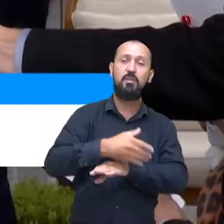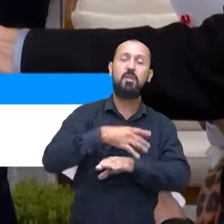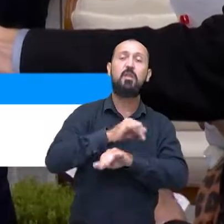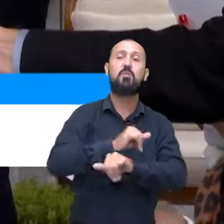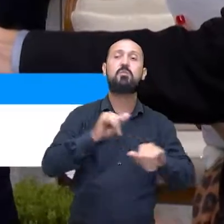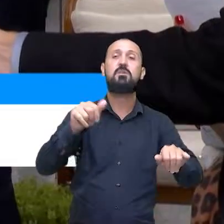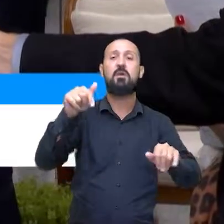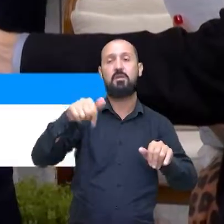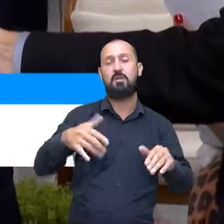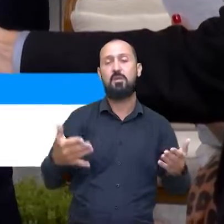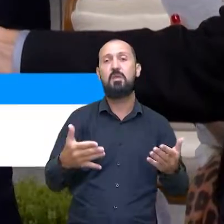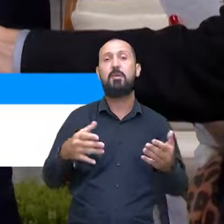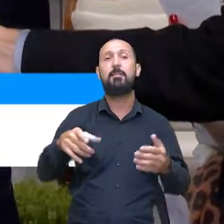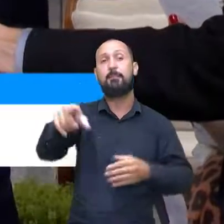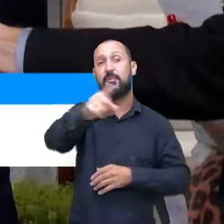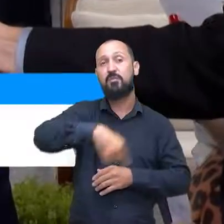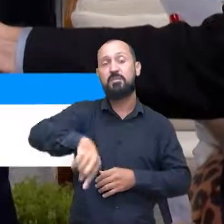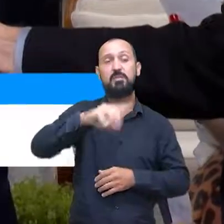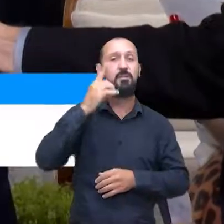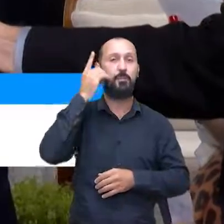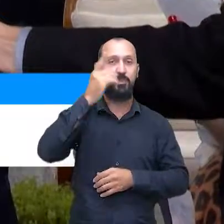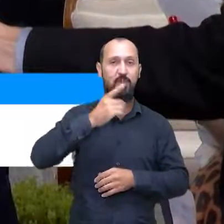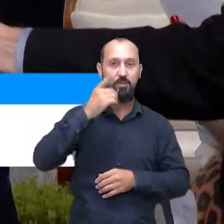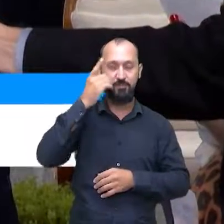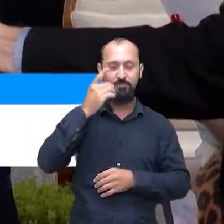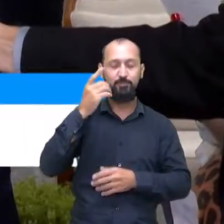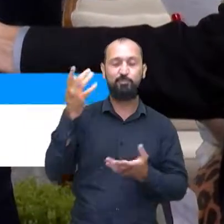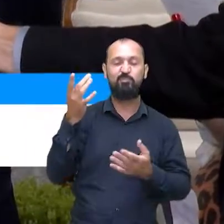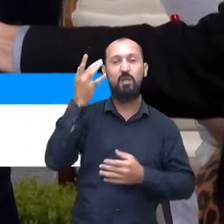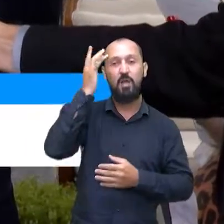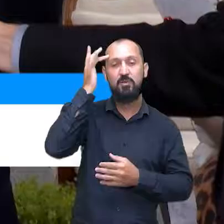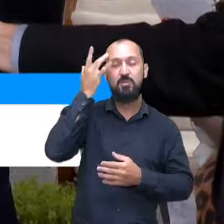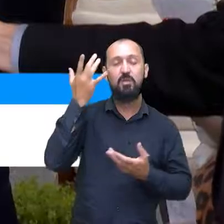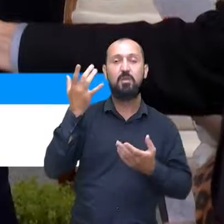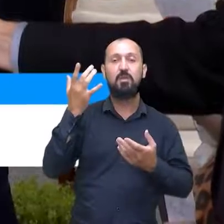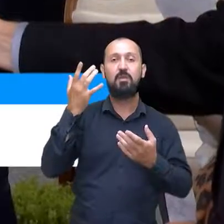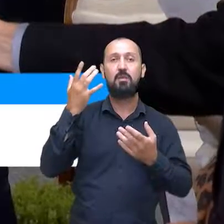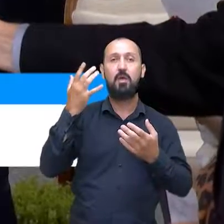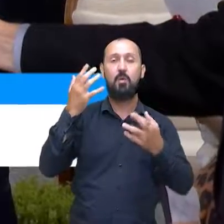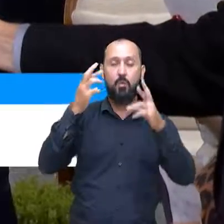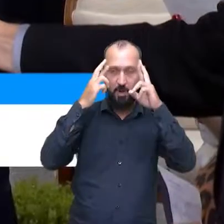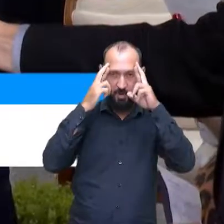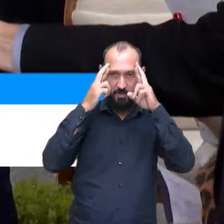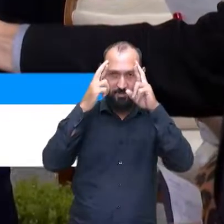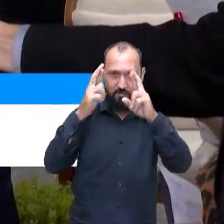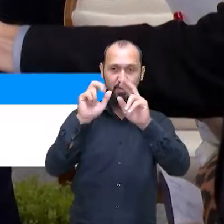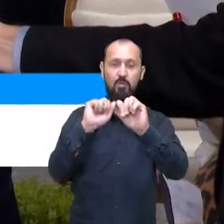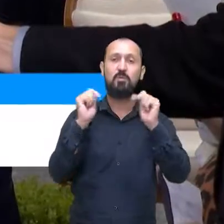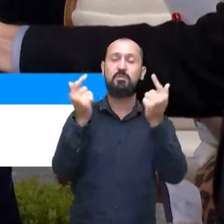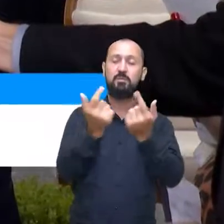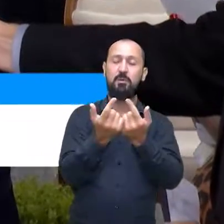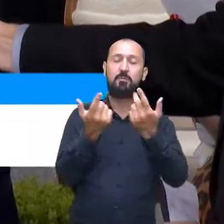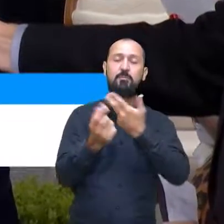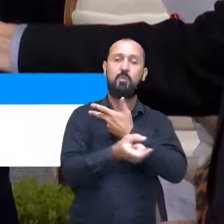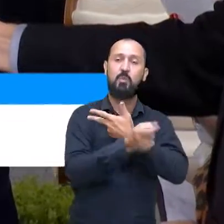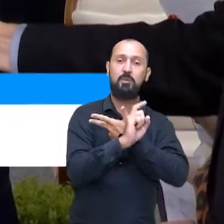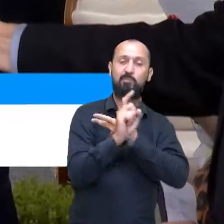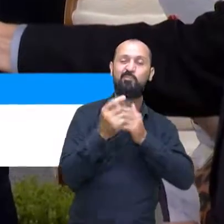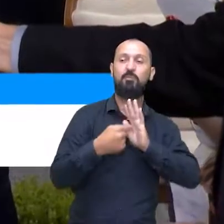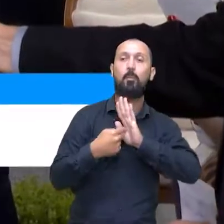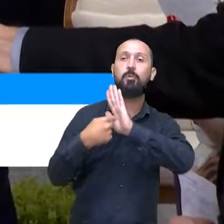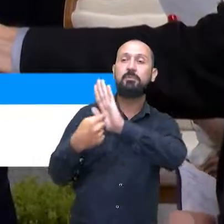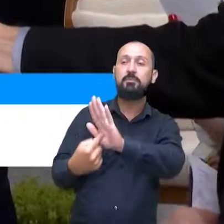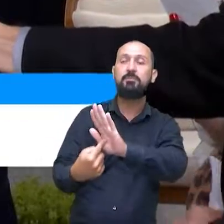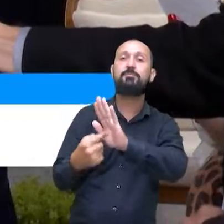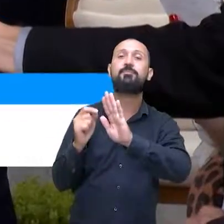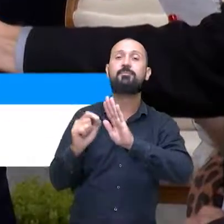governador está vindo anunciar isso aqui na casa para todos os senhores deputados. Eu acho que é respeito com a Casa de Leis, o